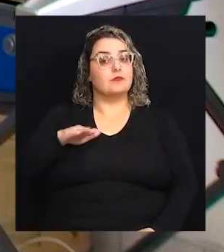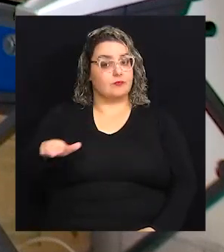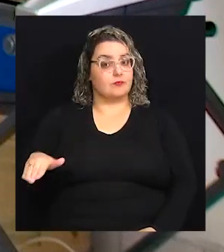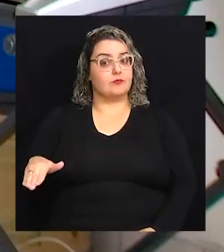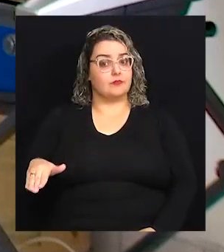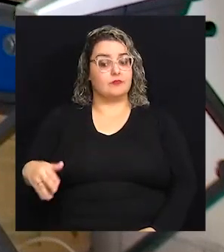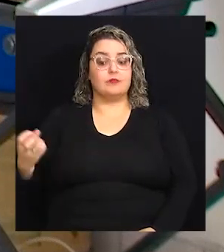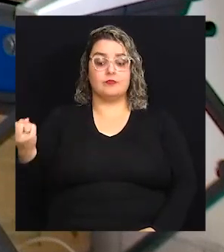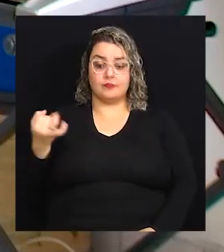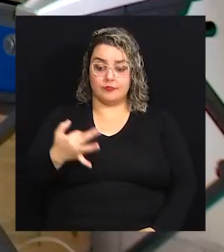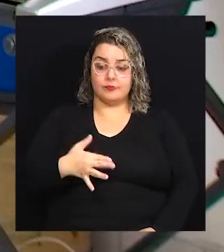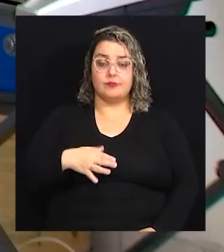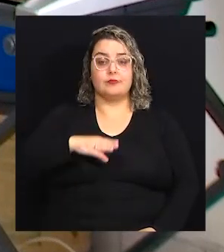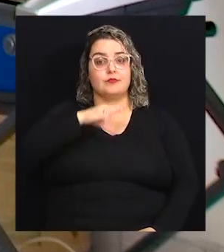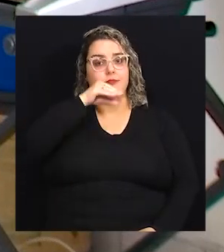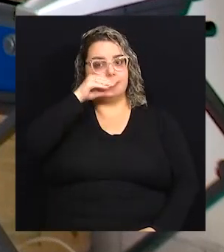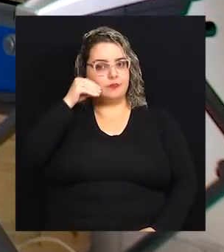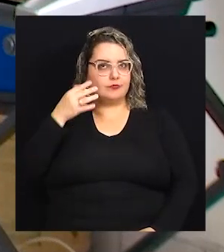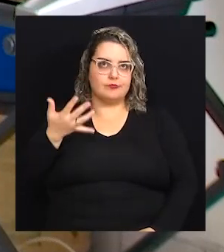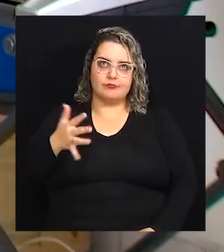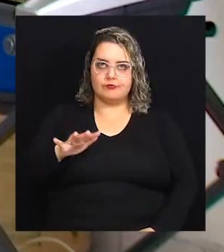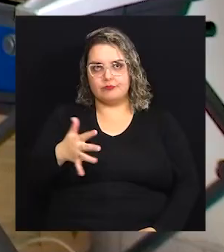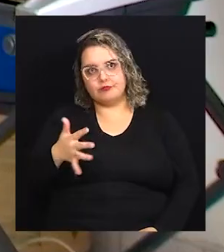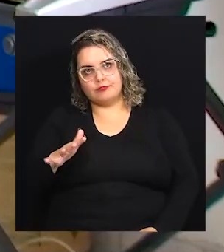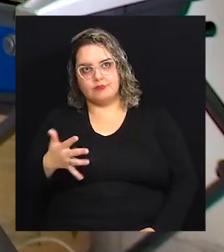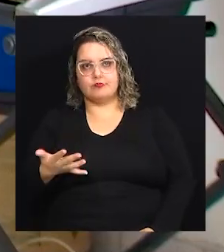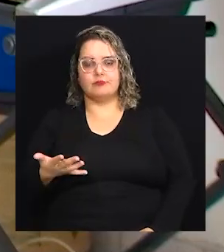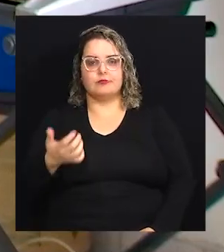crianças. E uma quantidade de funcionários